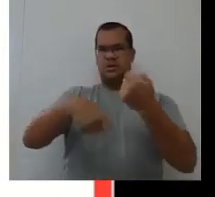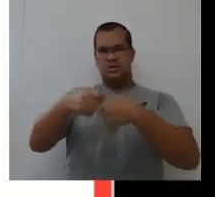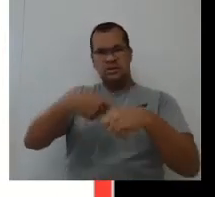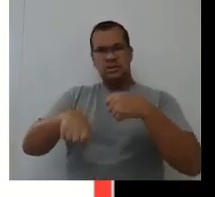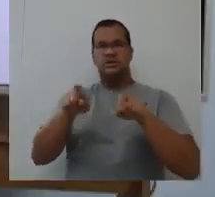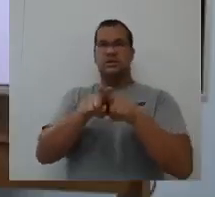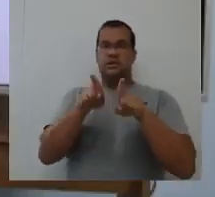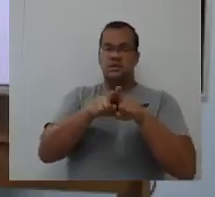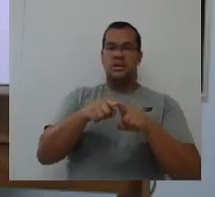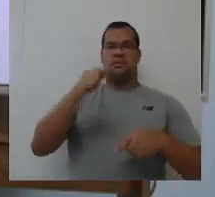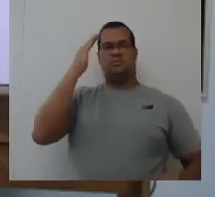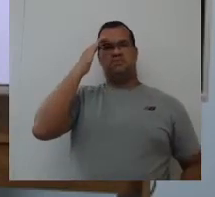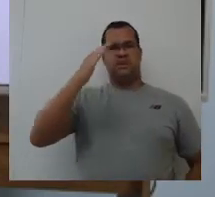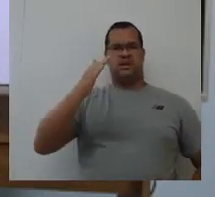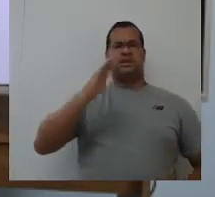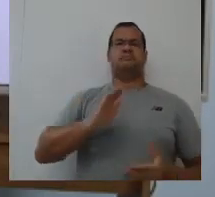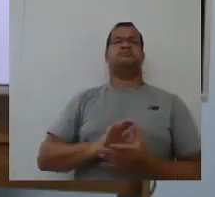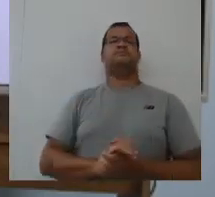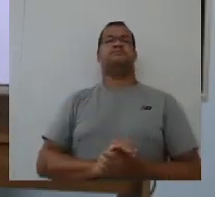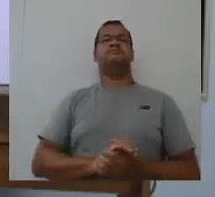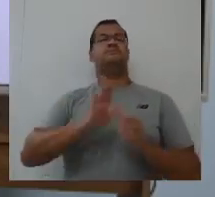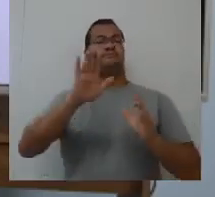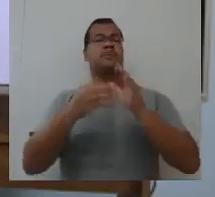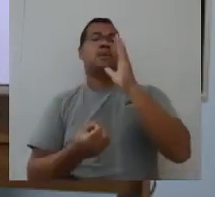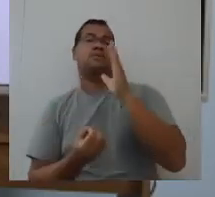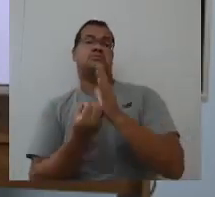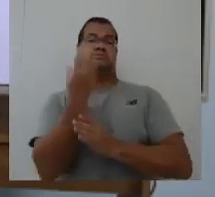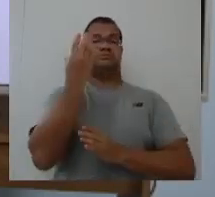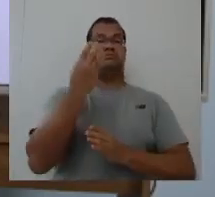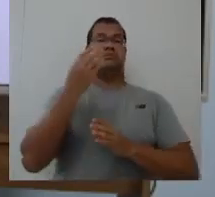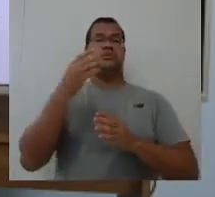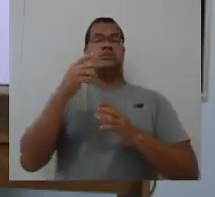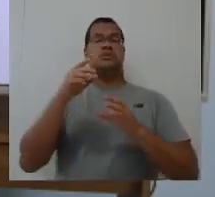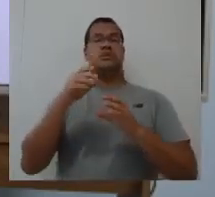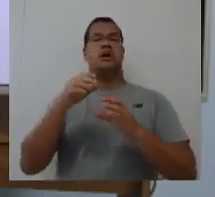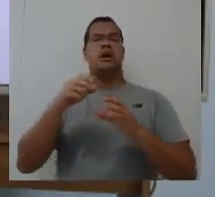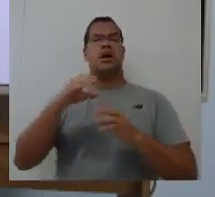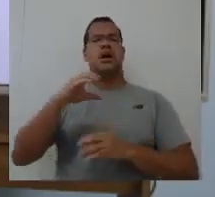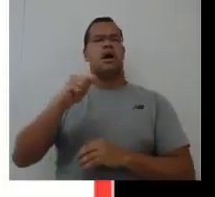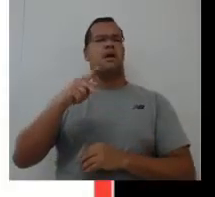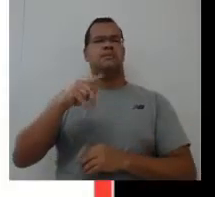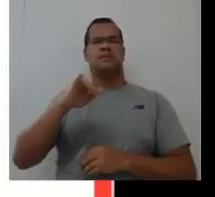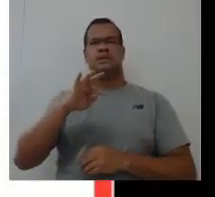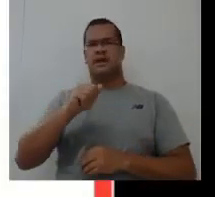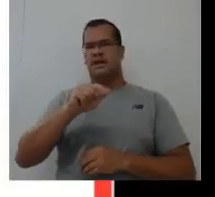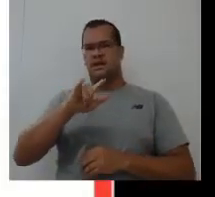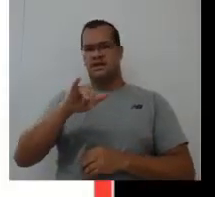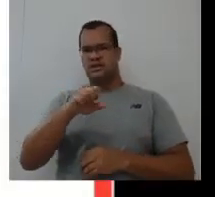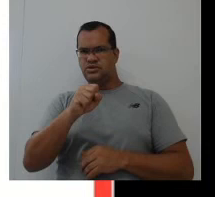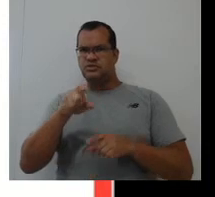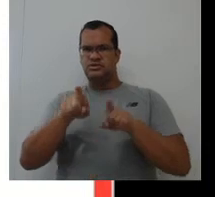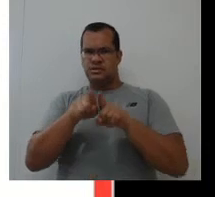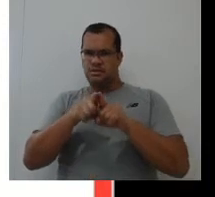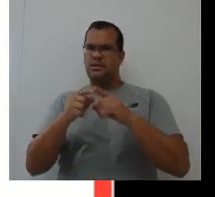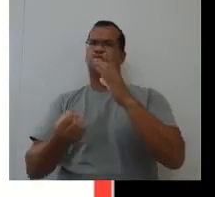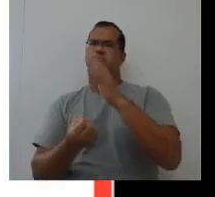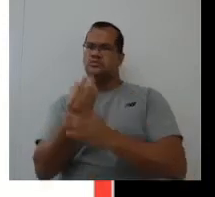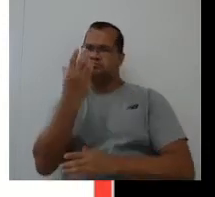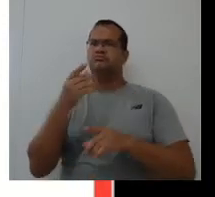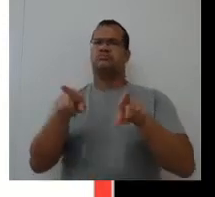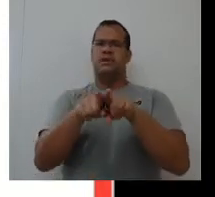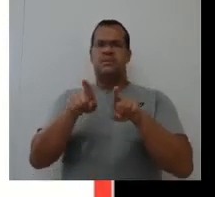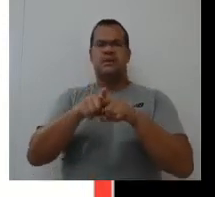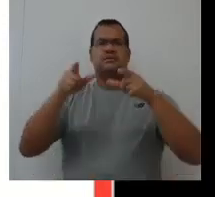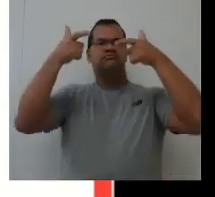e militares. O surgimento do capitalismo industrial financeiro provocou o surgimento do imperialismo, também já foi dito,